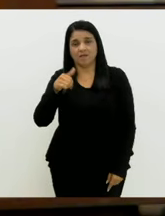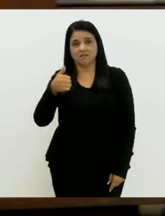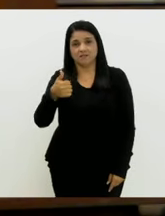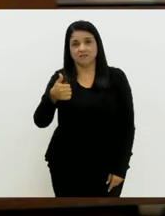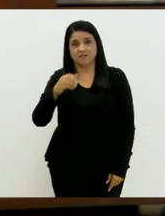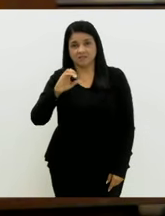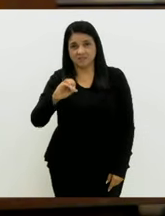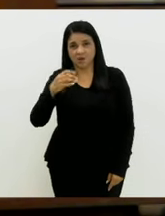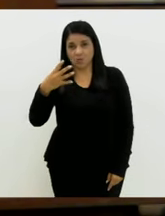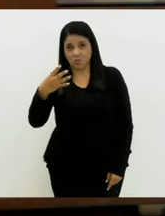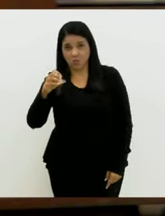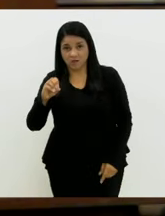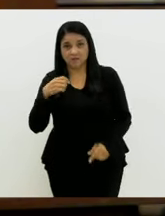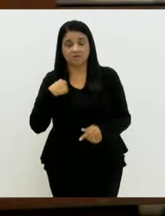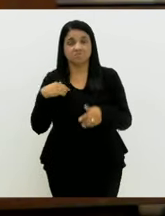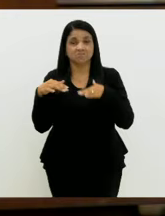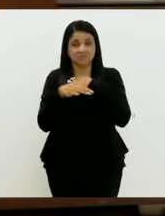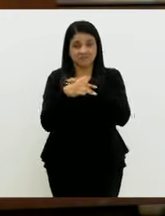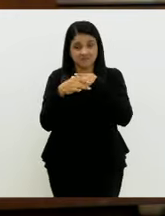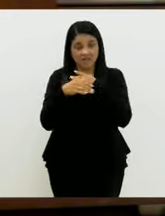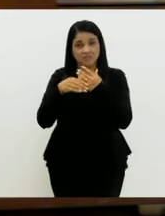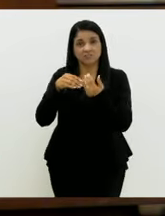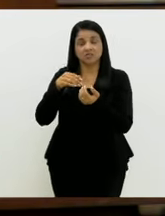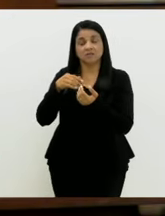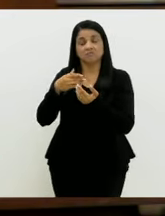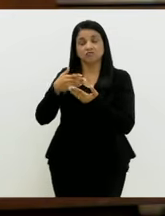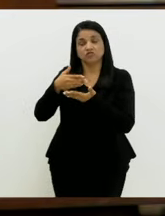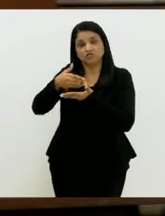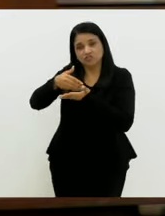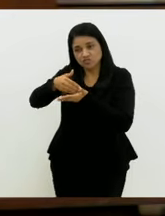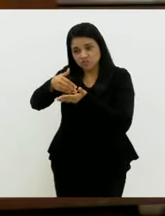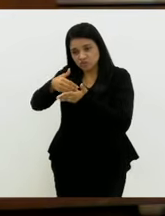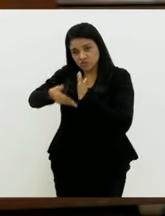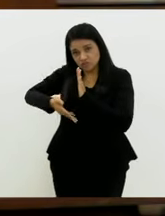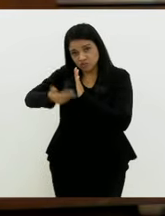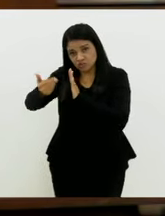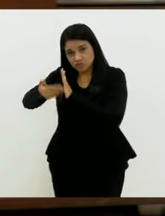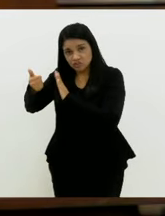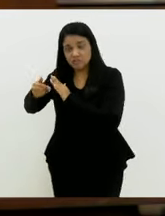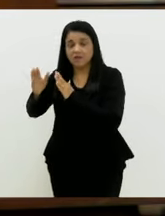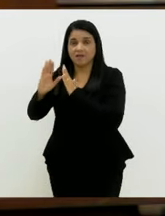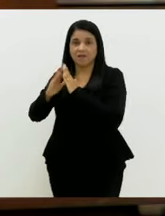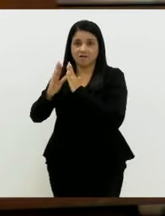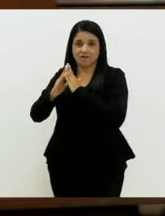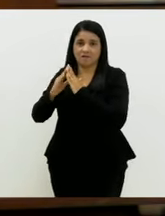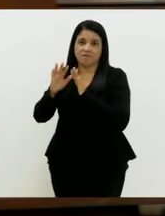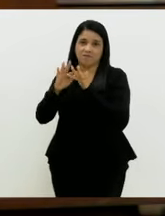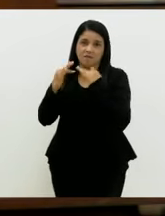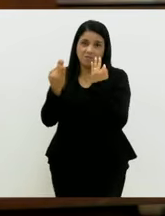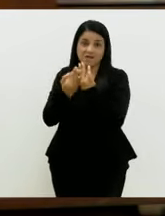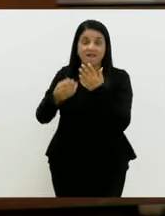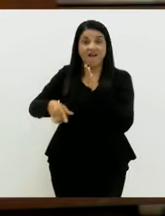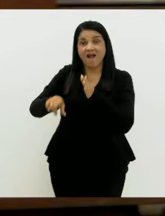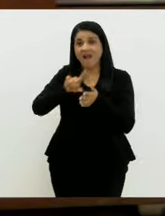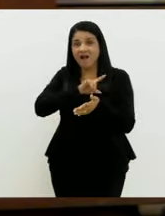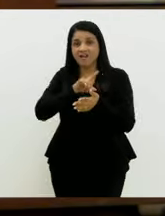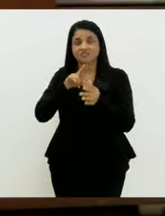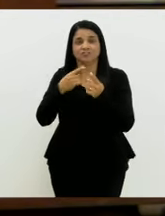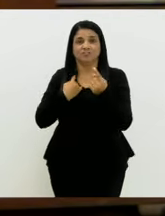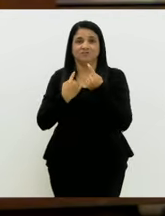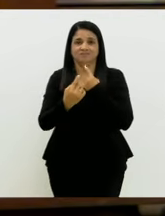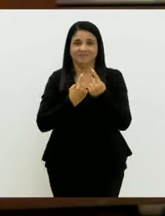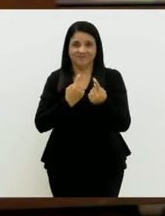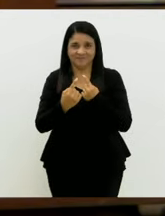querendo despejar essas famílias que também estavam ali antes mesmo de existir rodovia e muito antes